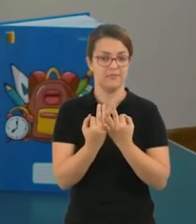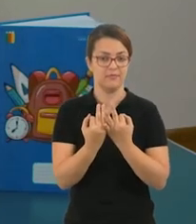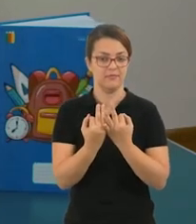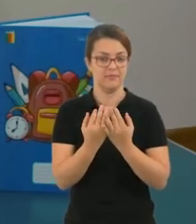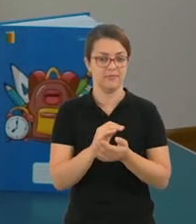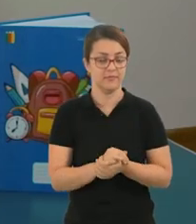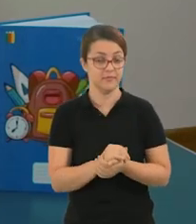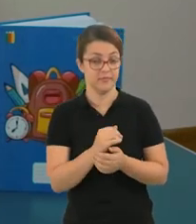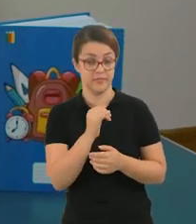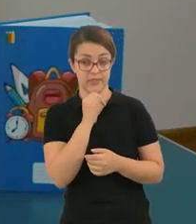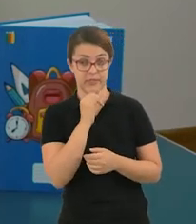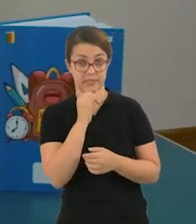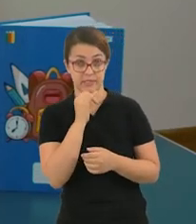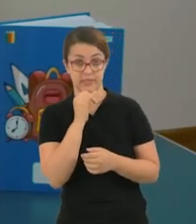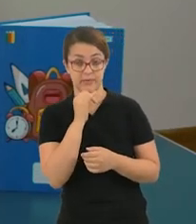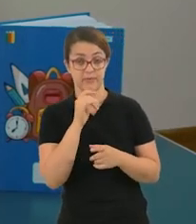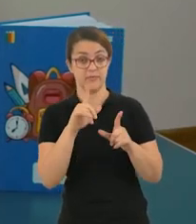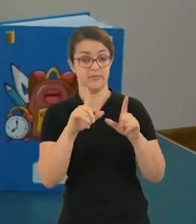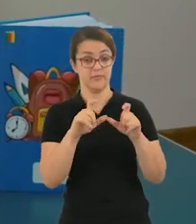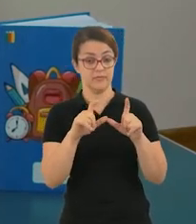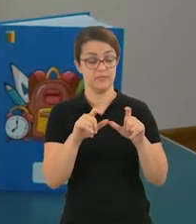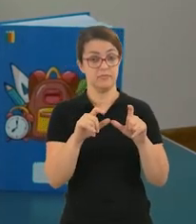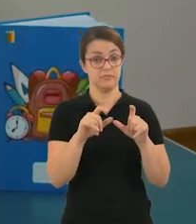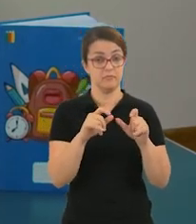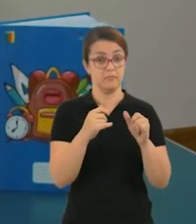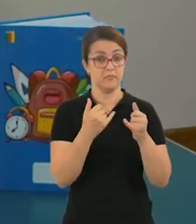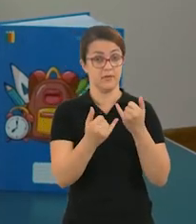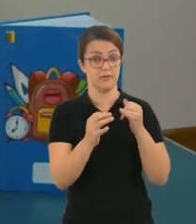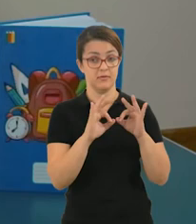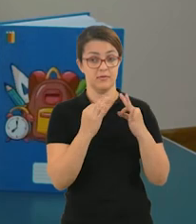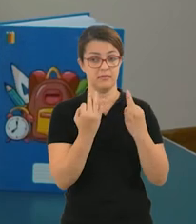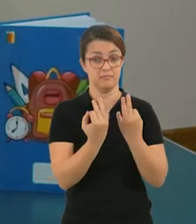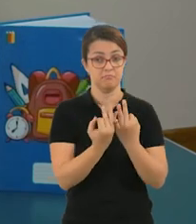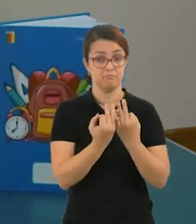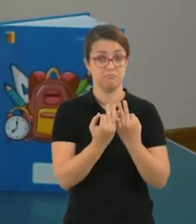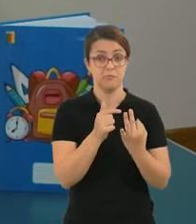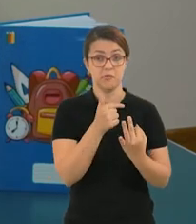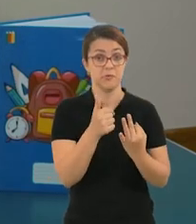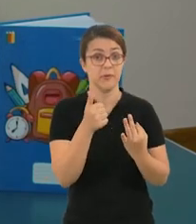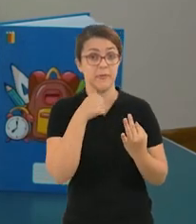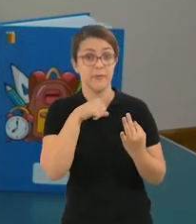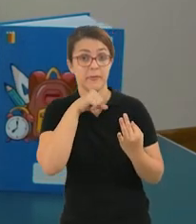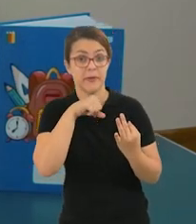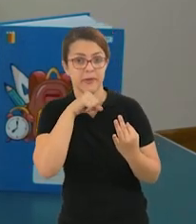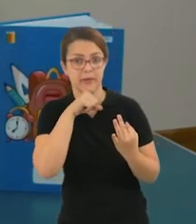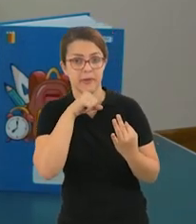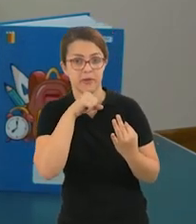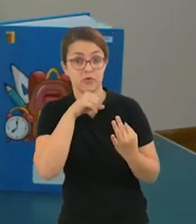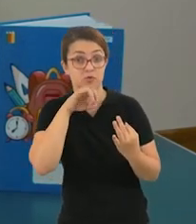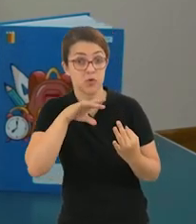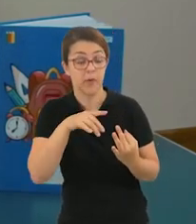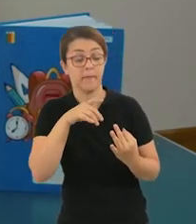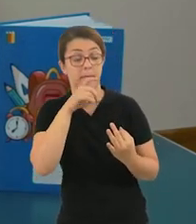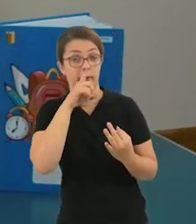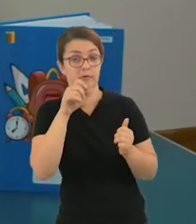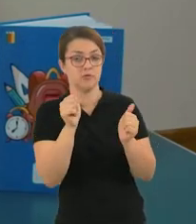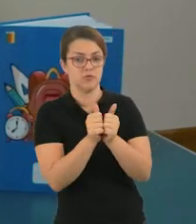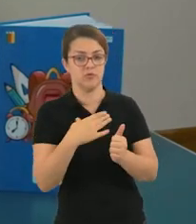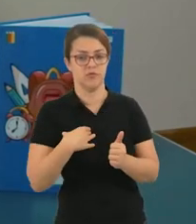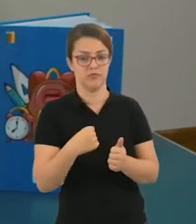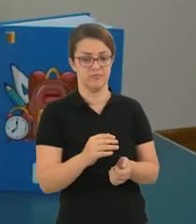da atualidade. Tem uma foto aqui que parece que é uma família, só que não tem mãe. O pai é o chefe da